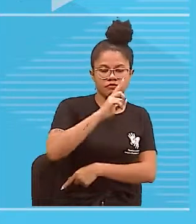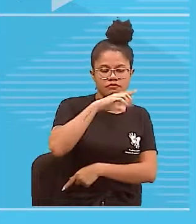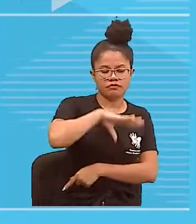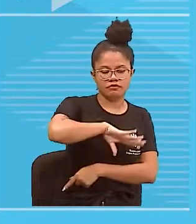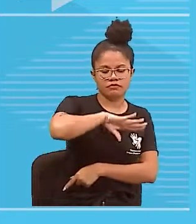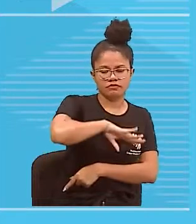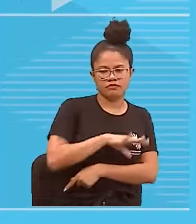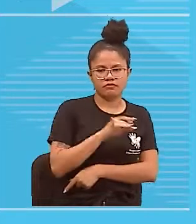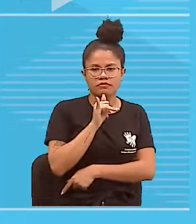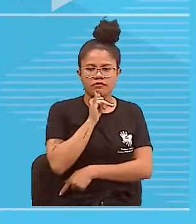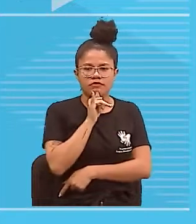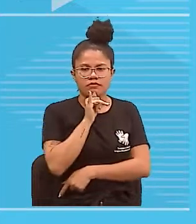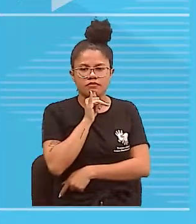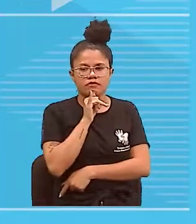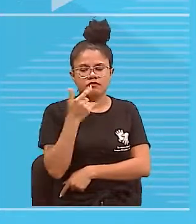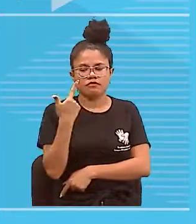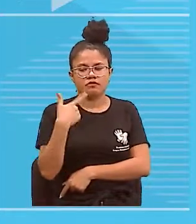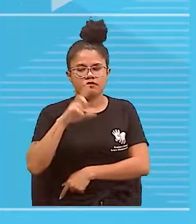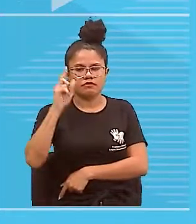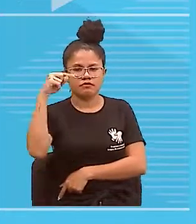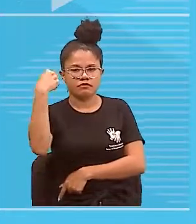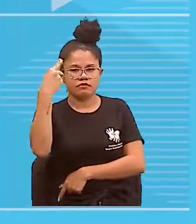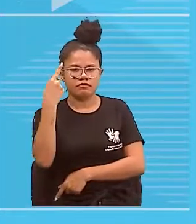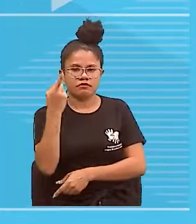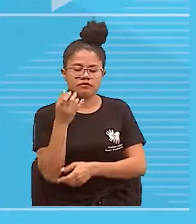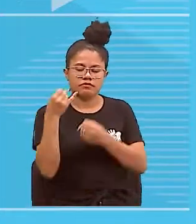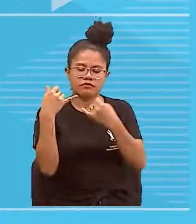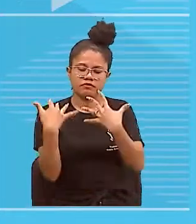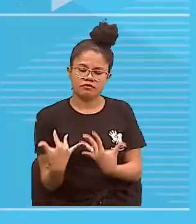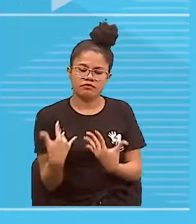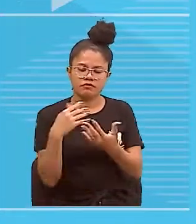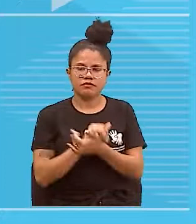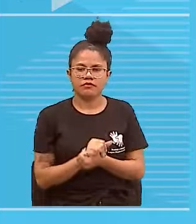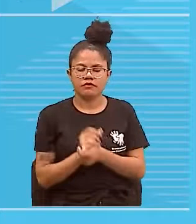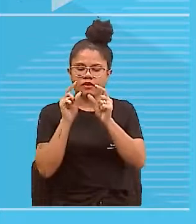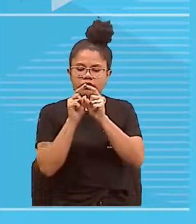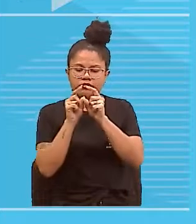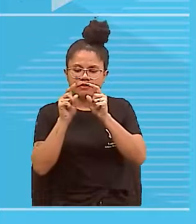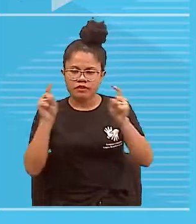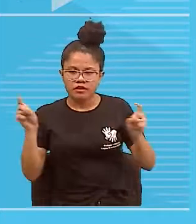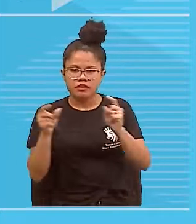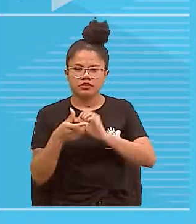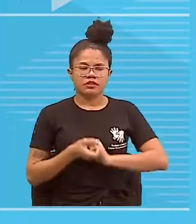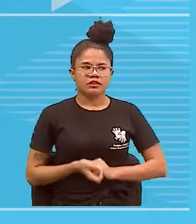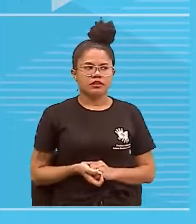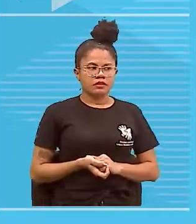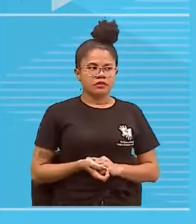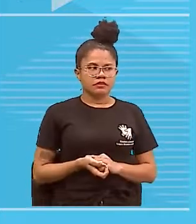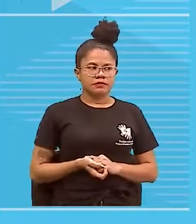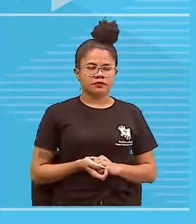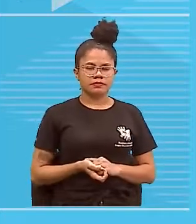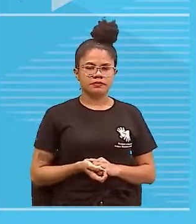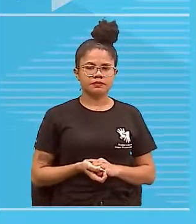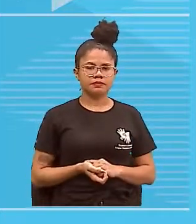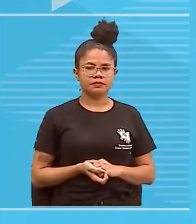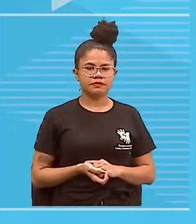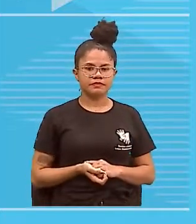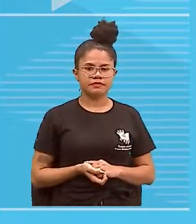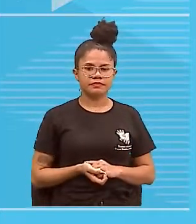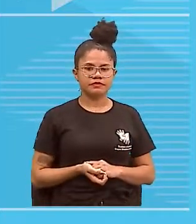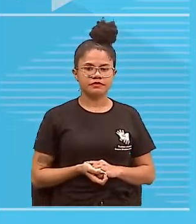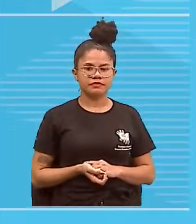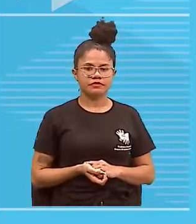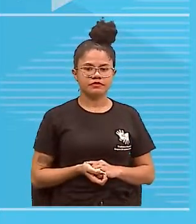no hables con terias não a blizz eu posso escrever no hables